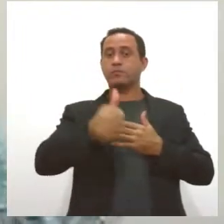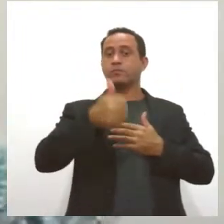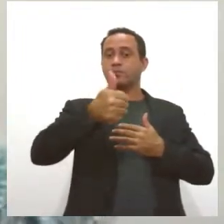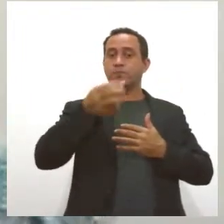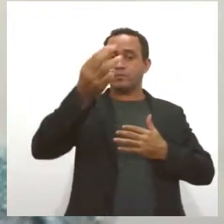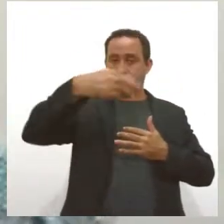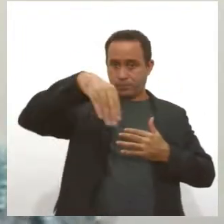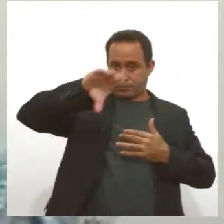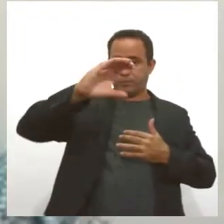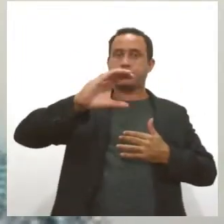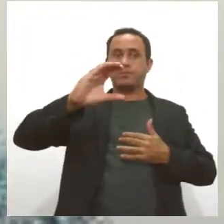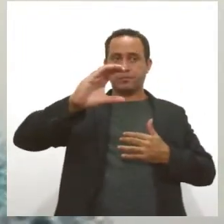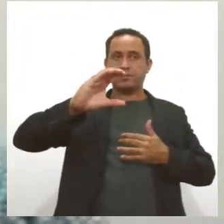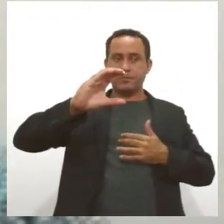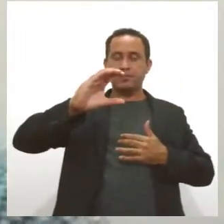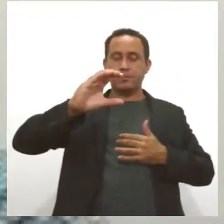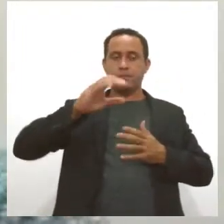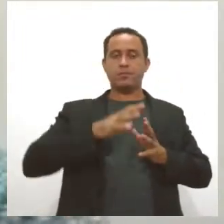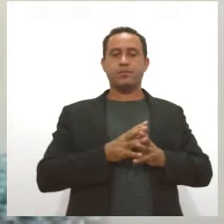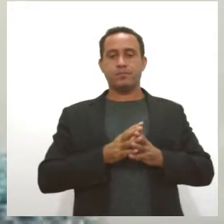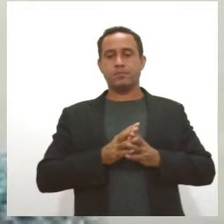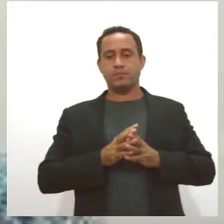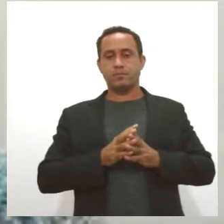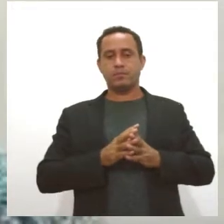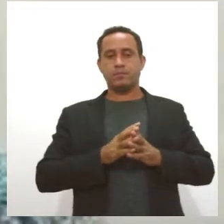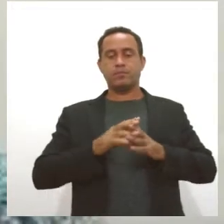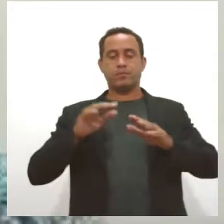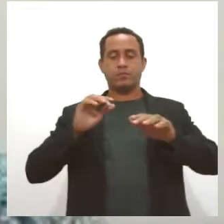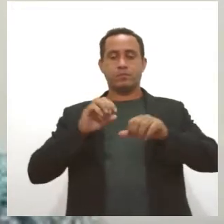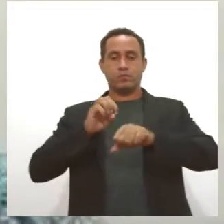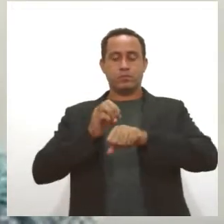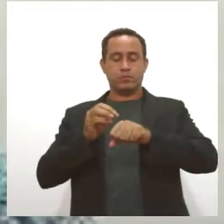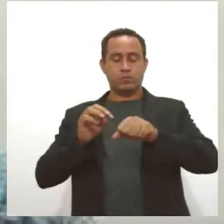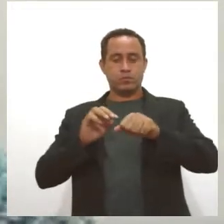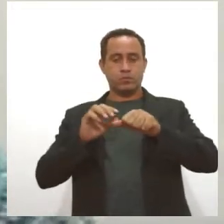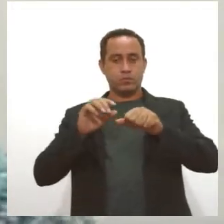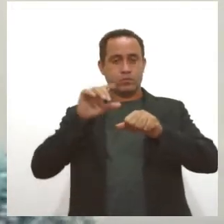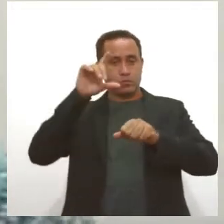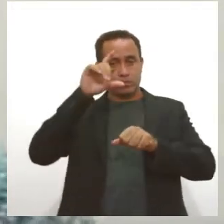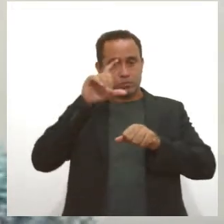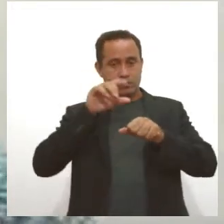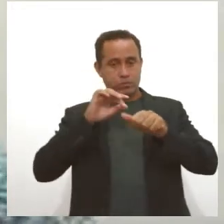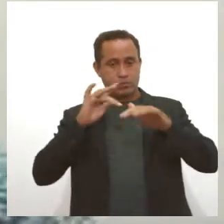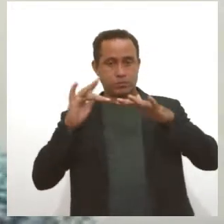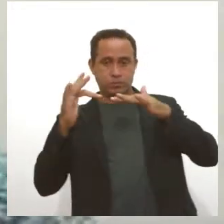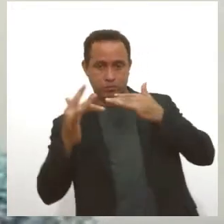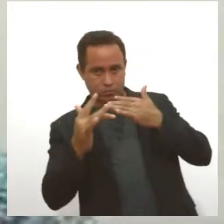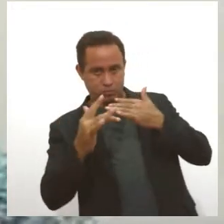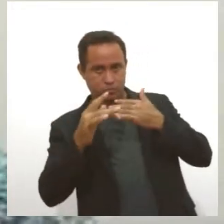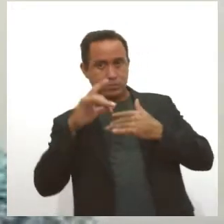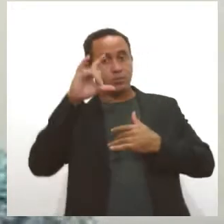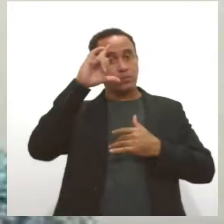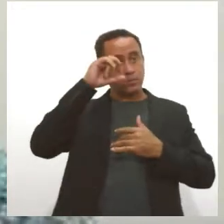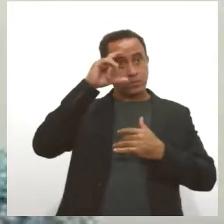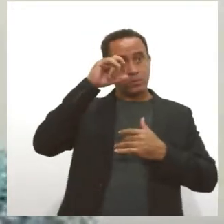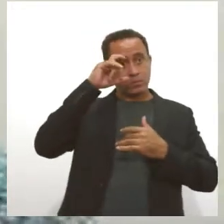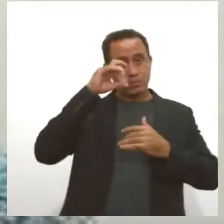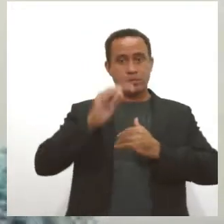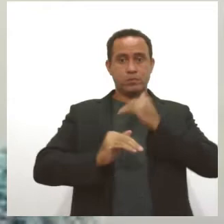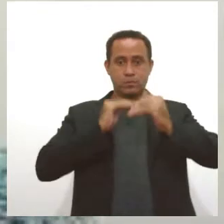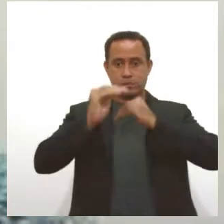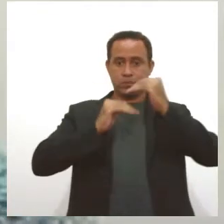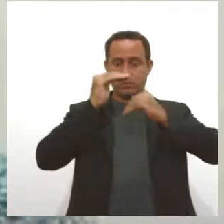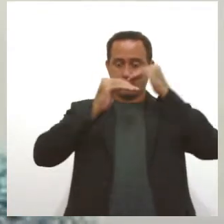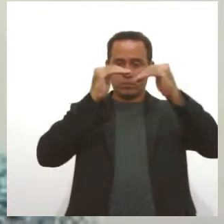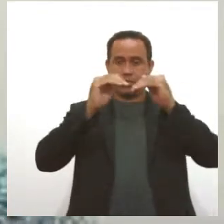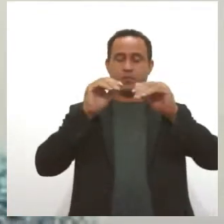março, através do meu Instagram, onde a gente vai estar desenvolvendo algumas